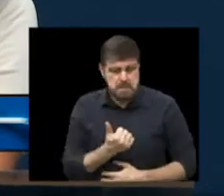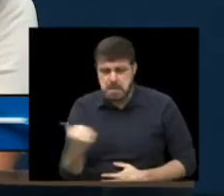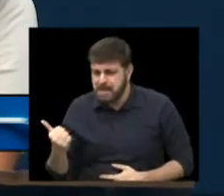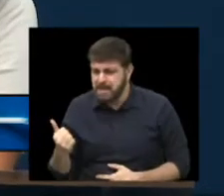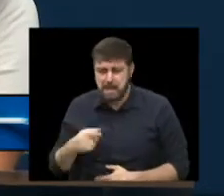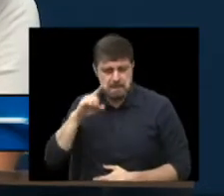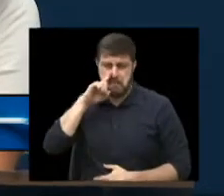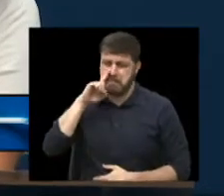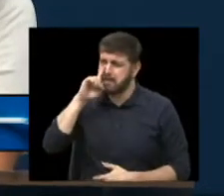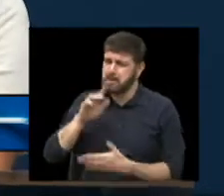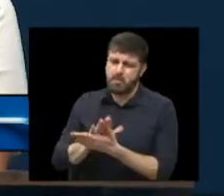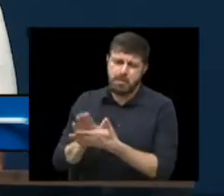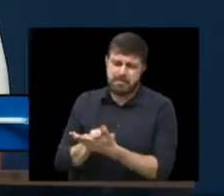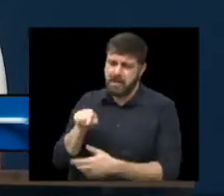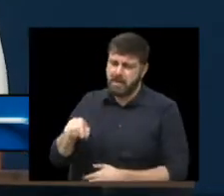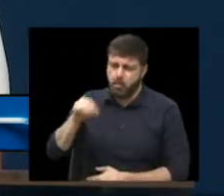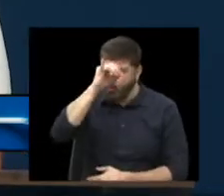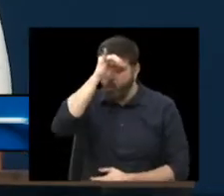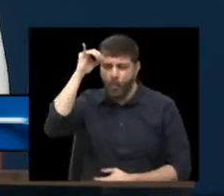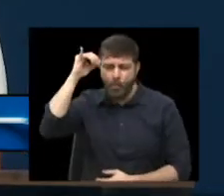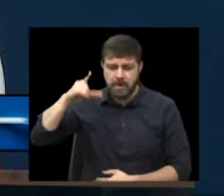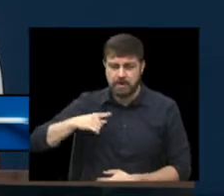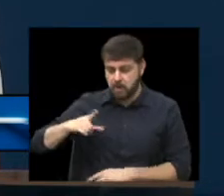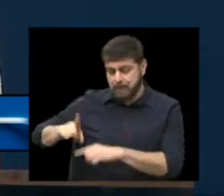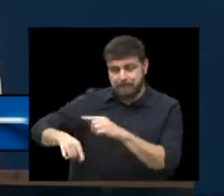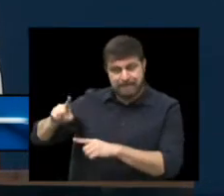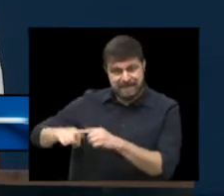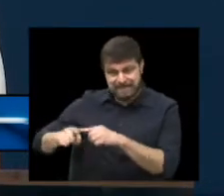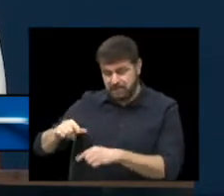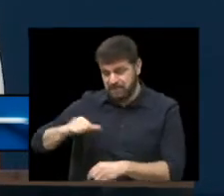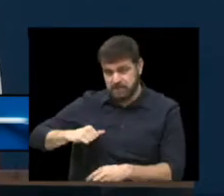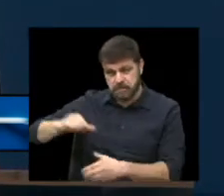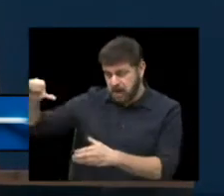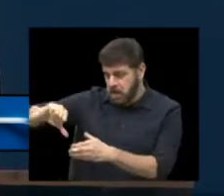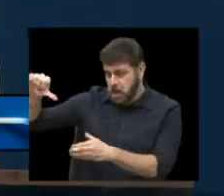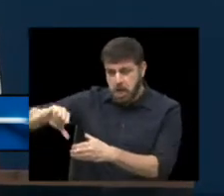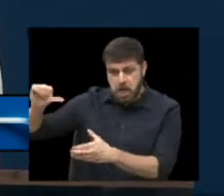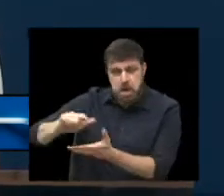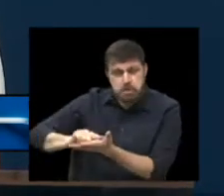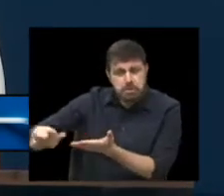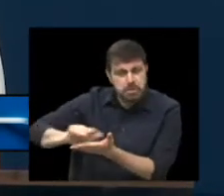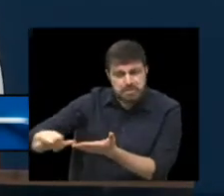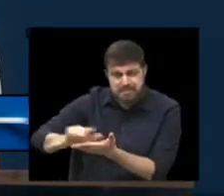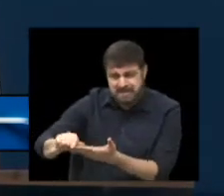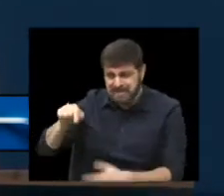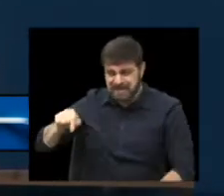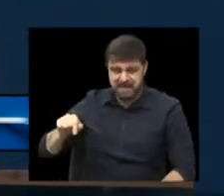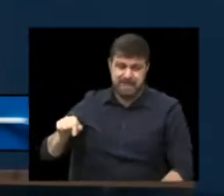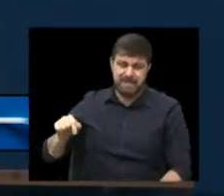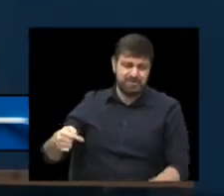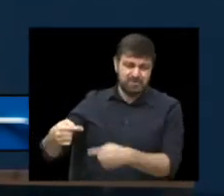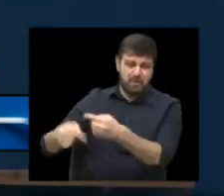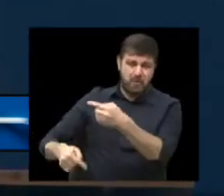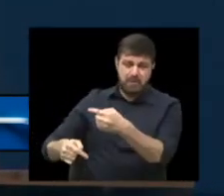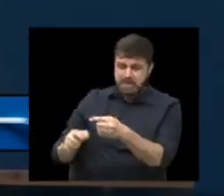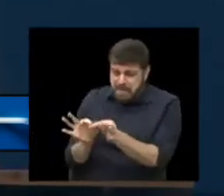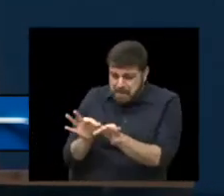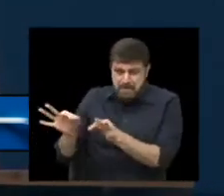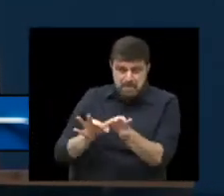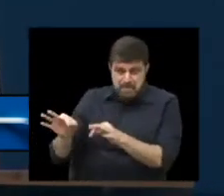Civil, dizendo que pinho-sol e água sanitária nunca poderiam ser usados